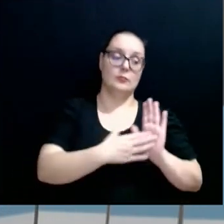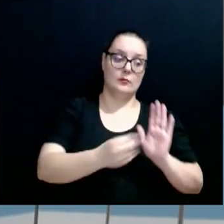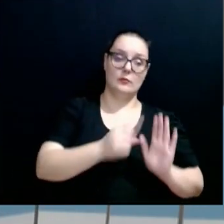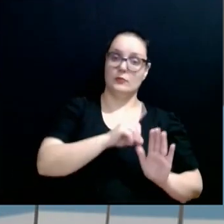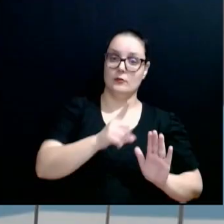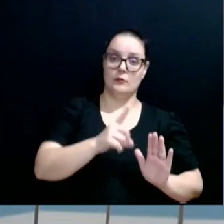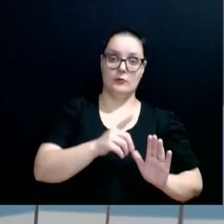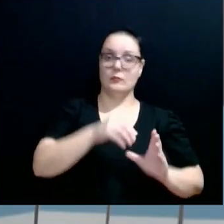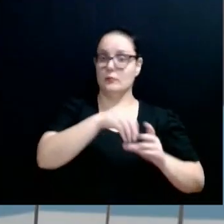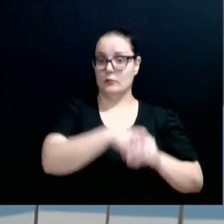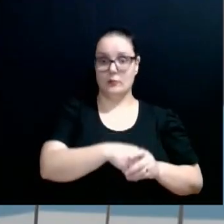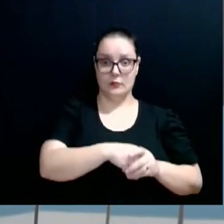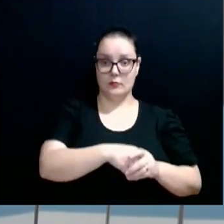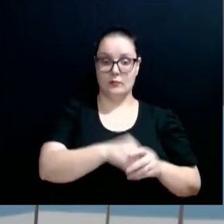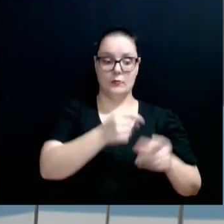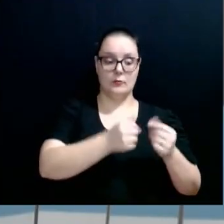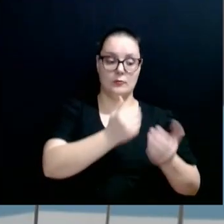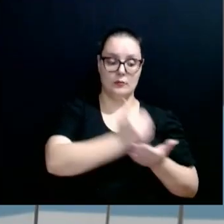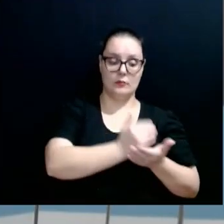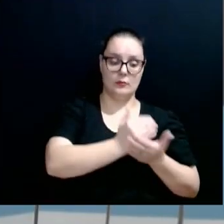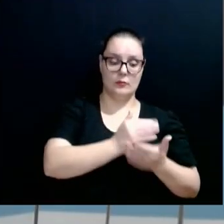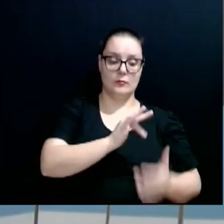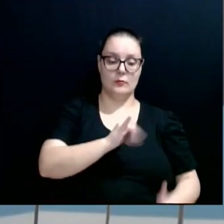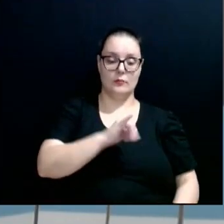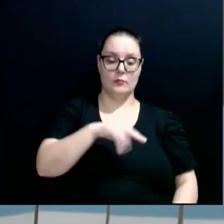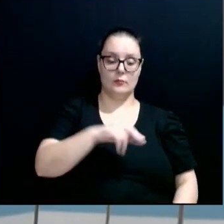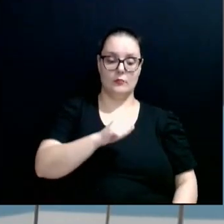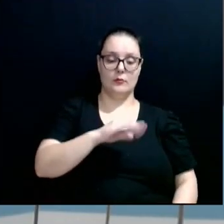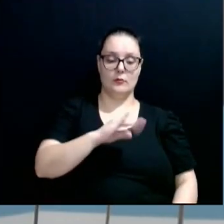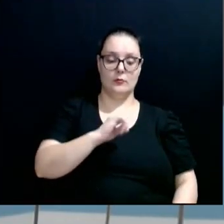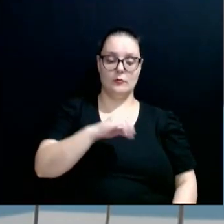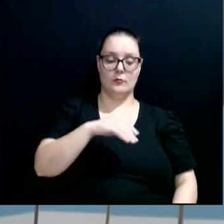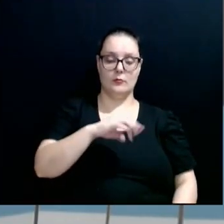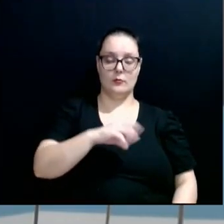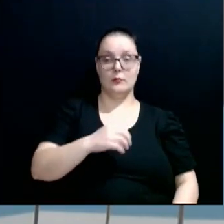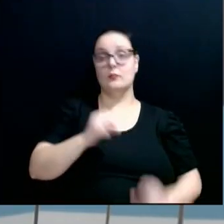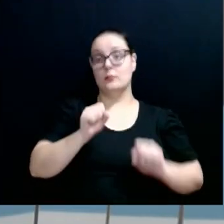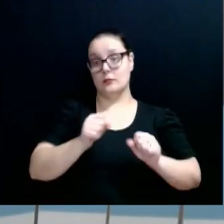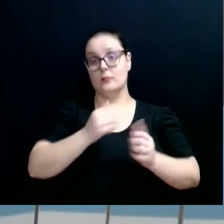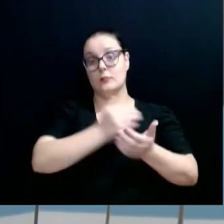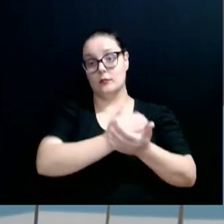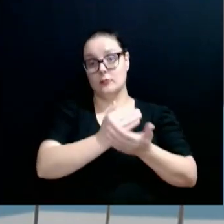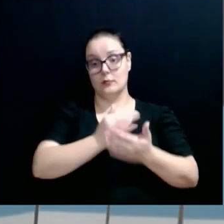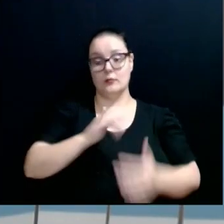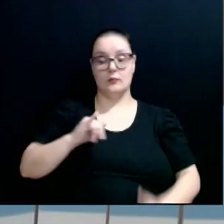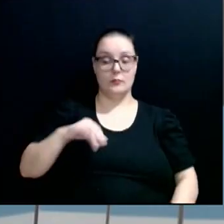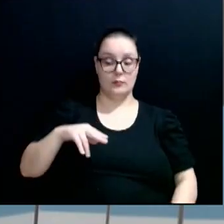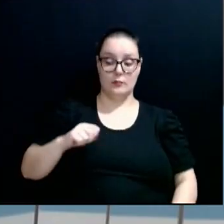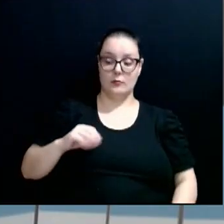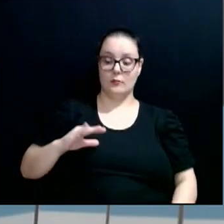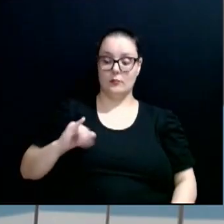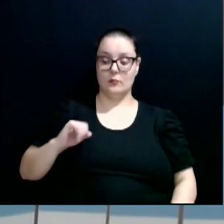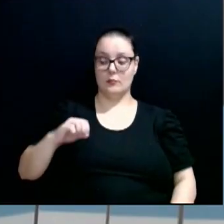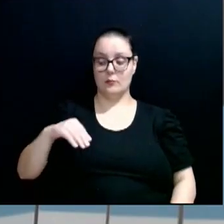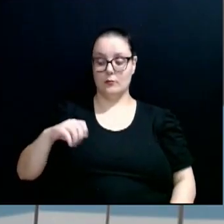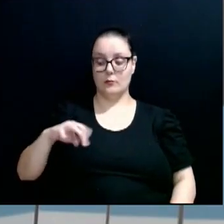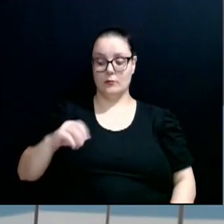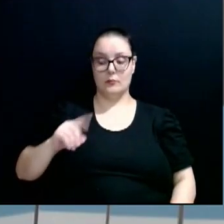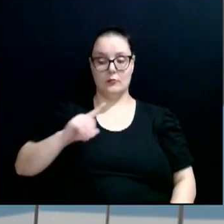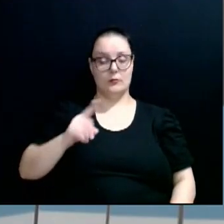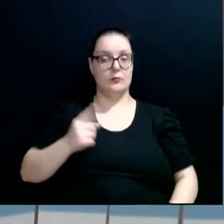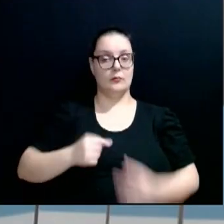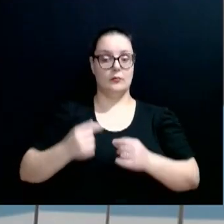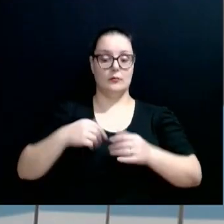esse financiamento. A prefeitura pode financiar, até porque é um financiamento, né, não é um dinheiro subsidiado, é um financiamento